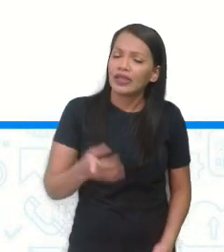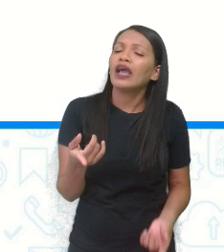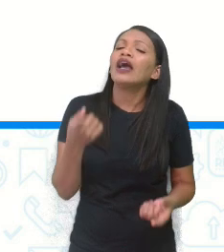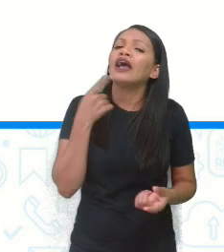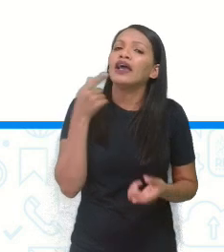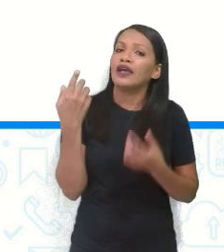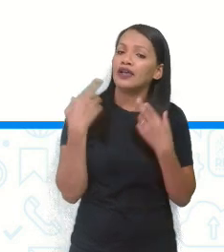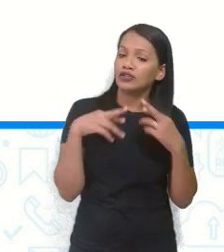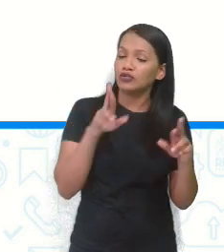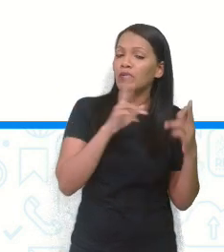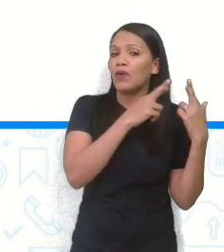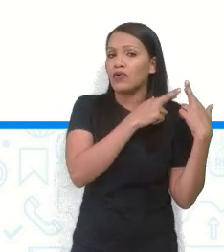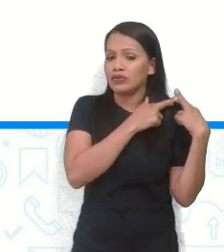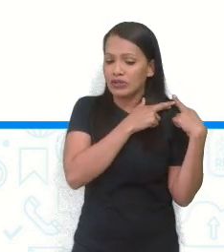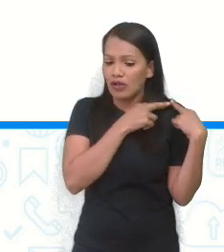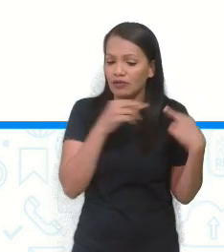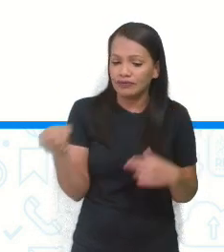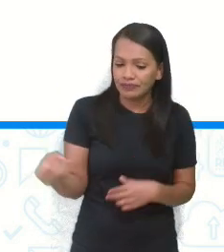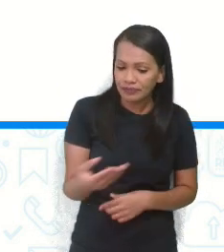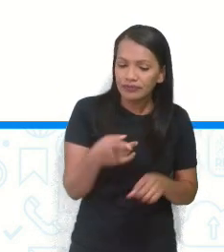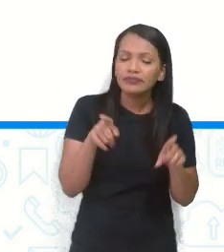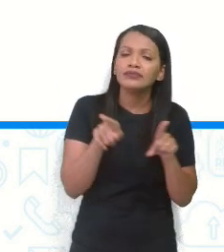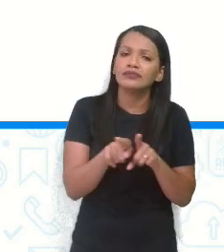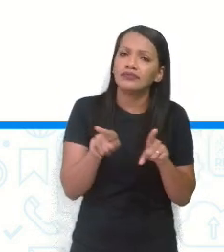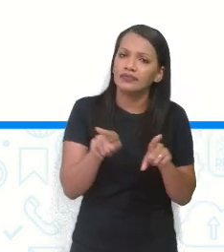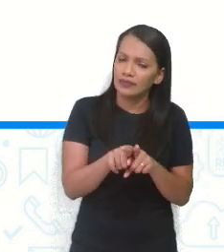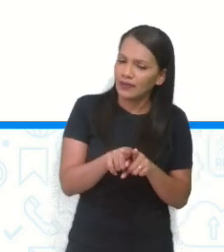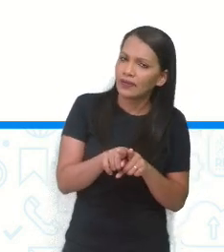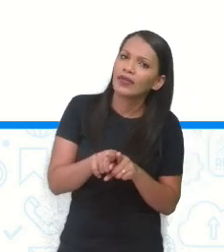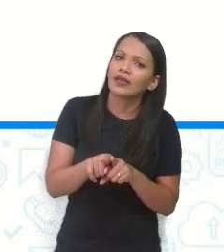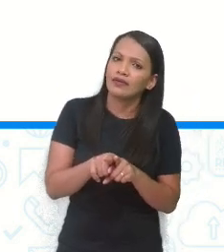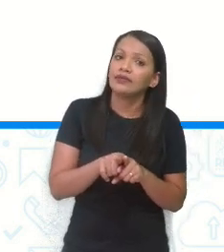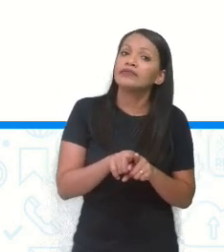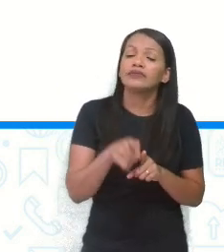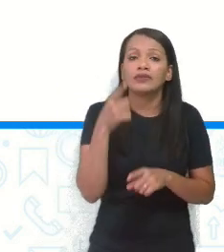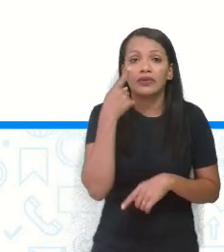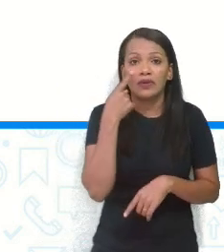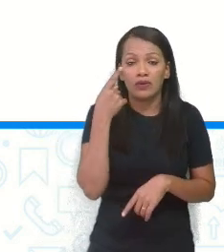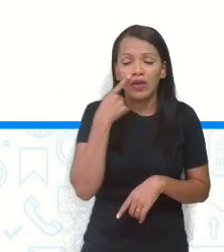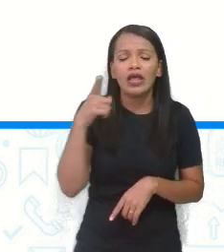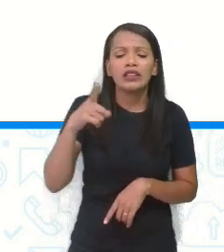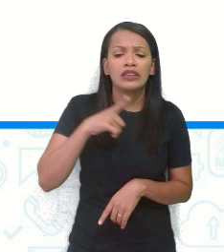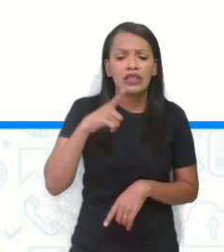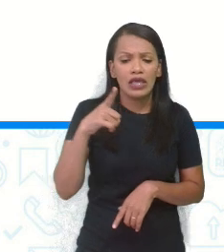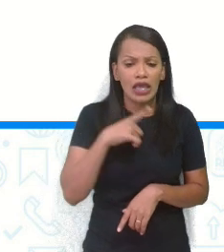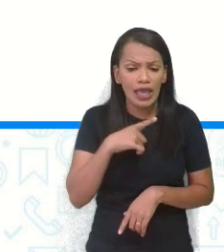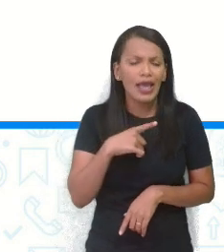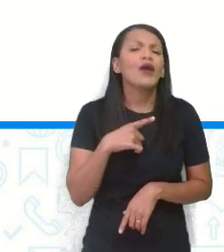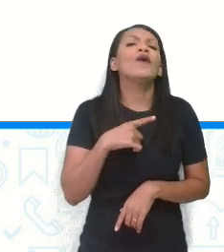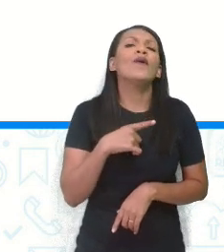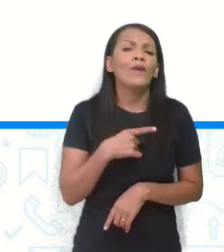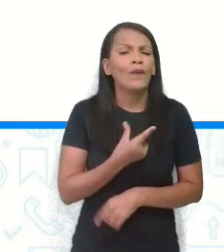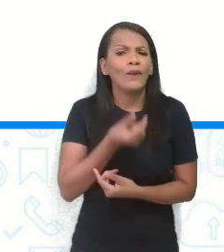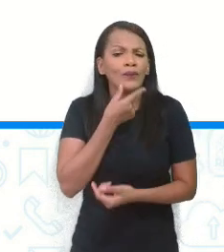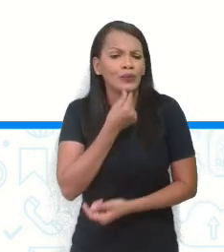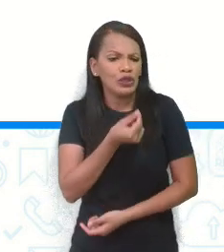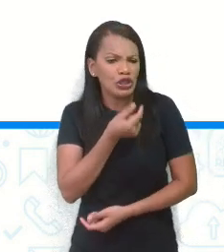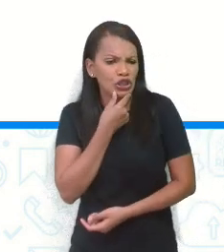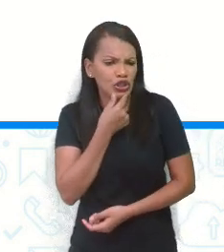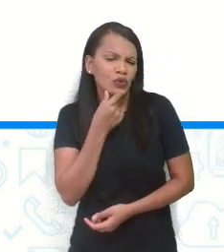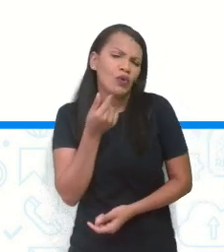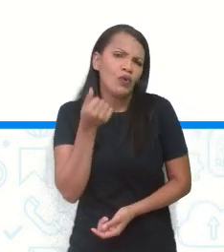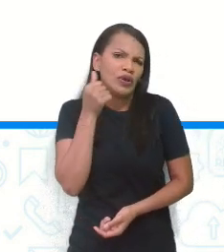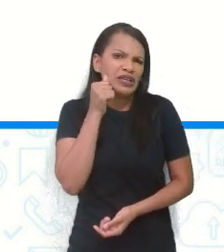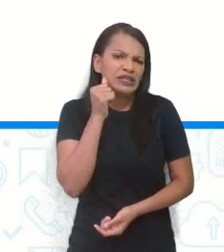Zacarias era um homem bem velho e Isabel também bem velhinha. Ter um menino nessa altura do